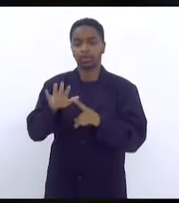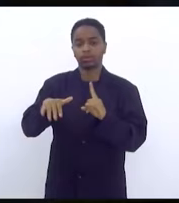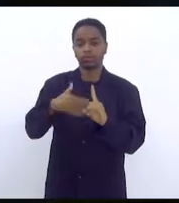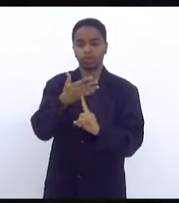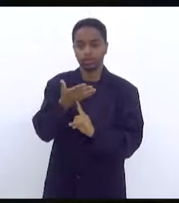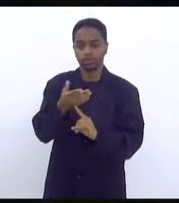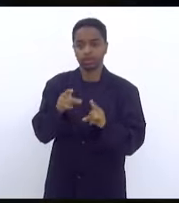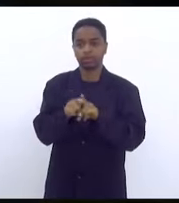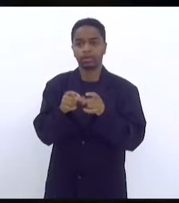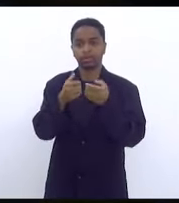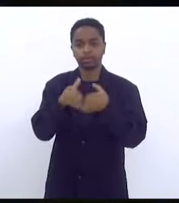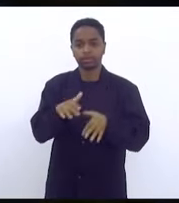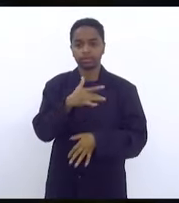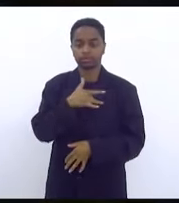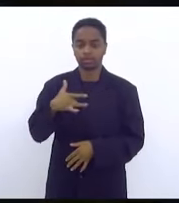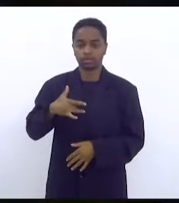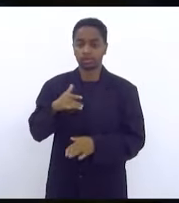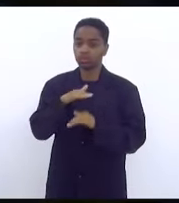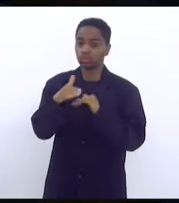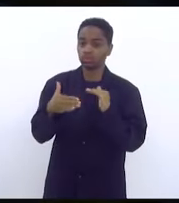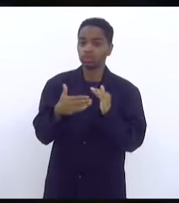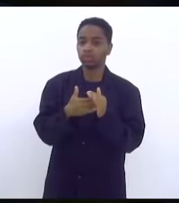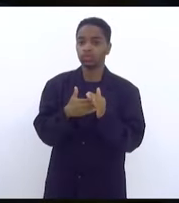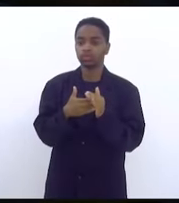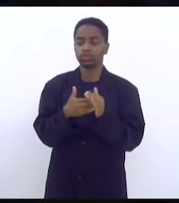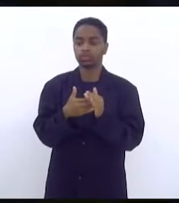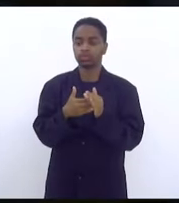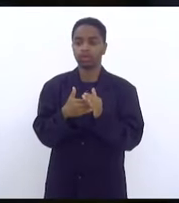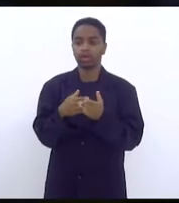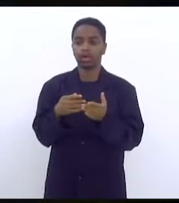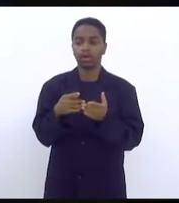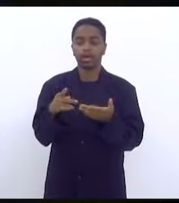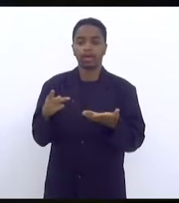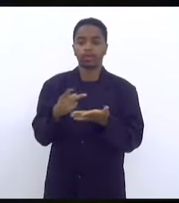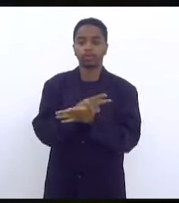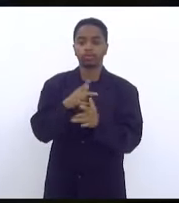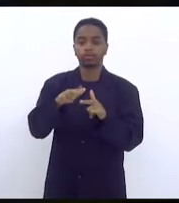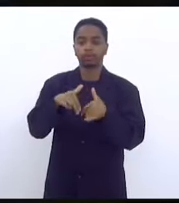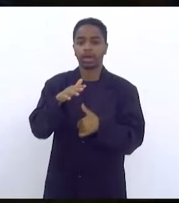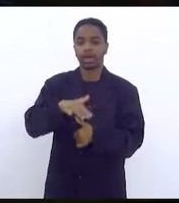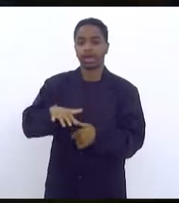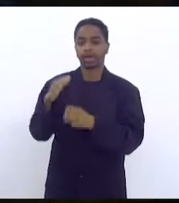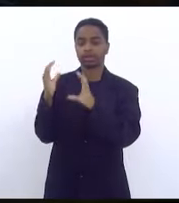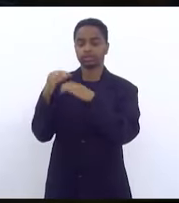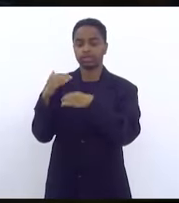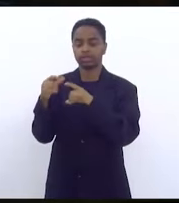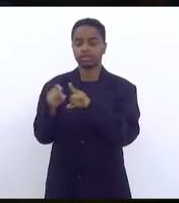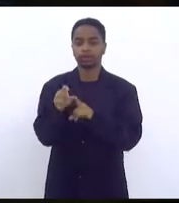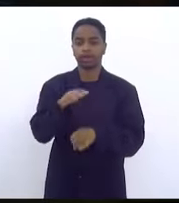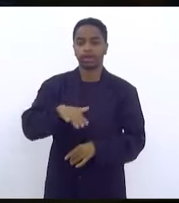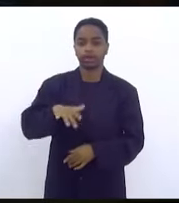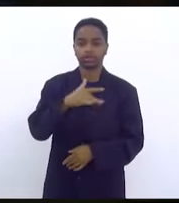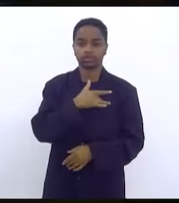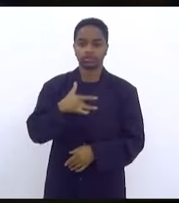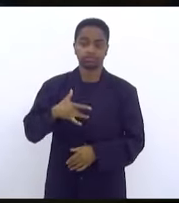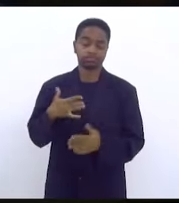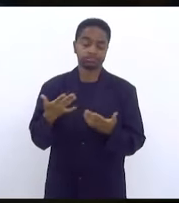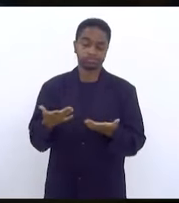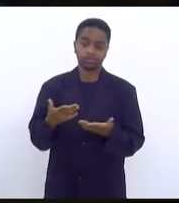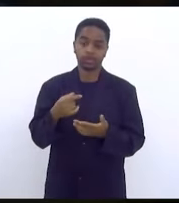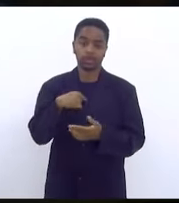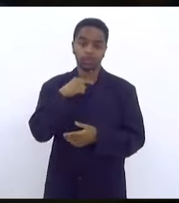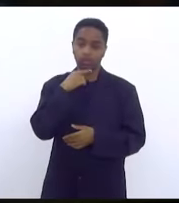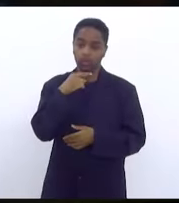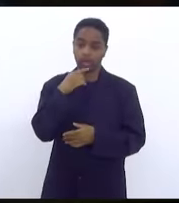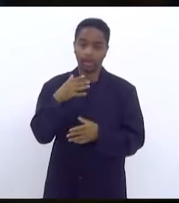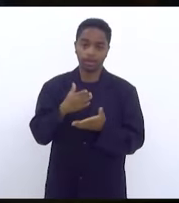ambiente e à saúde, tudo isso foi fundamentado pela área da engenharia, pela área da saúde, sem o que eu não teria aprovado essas